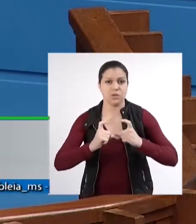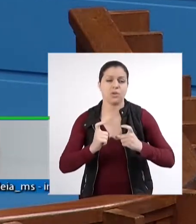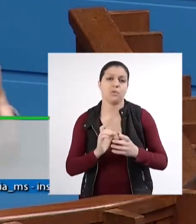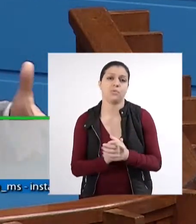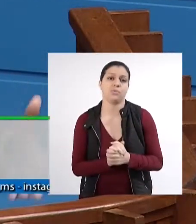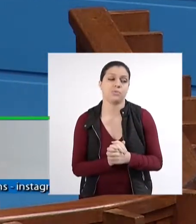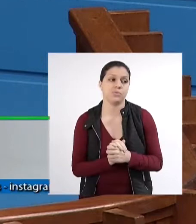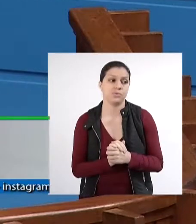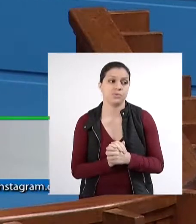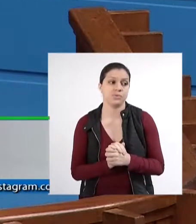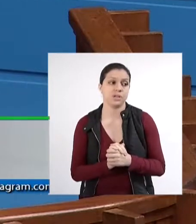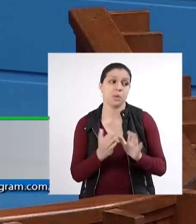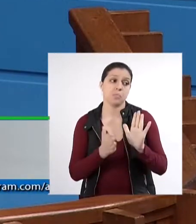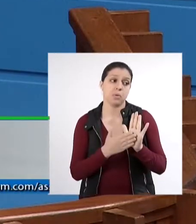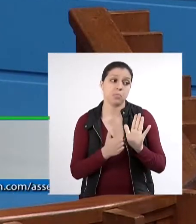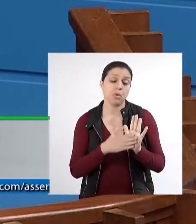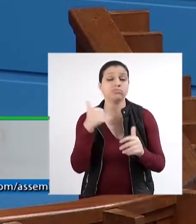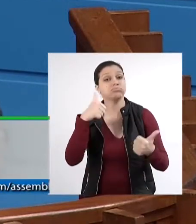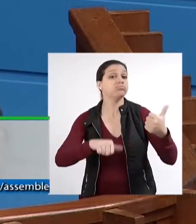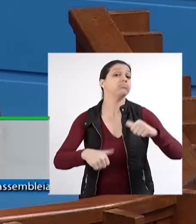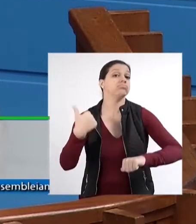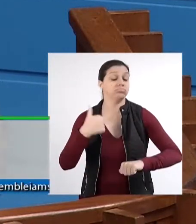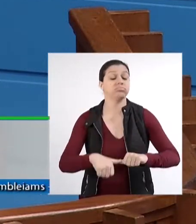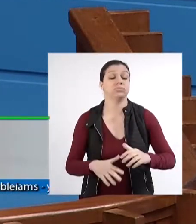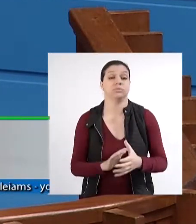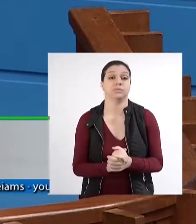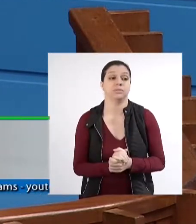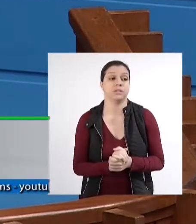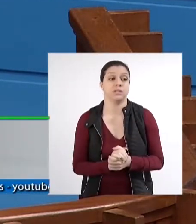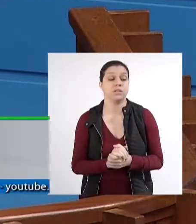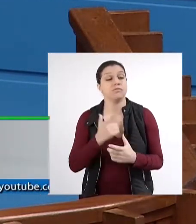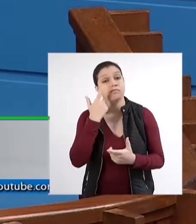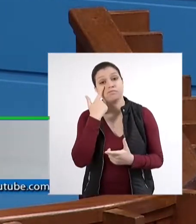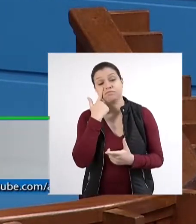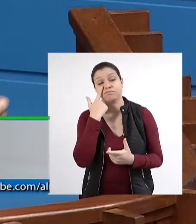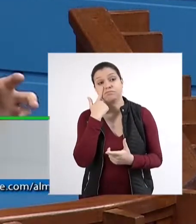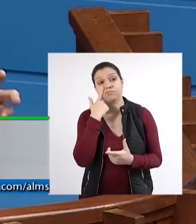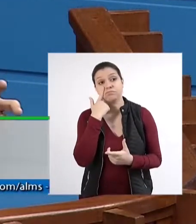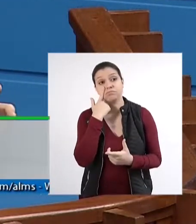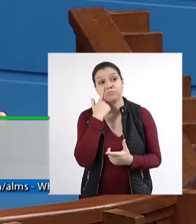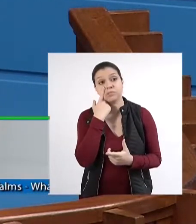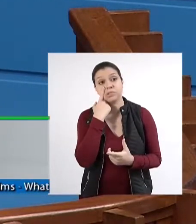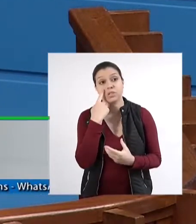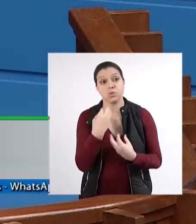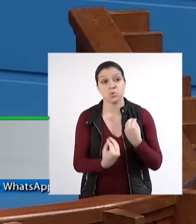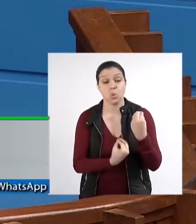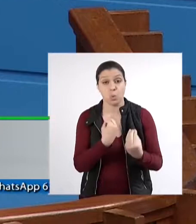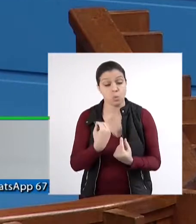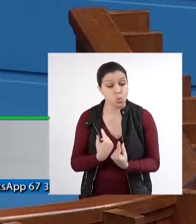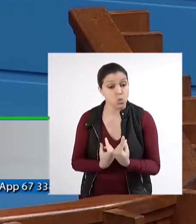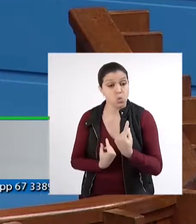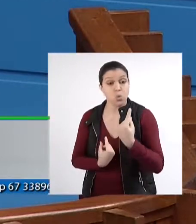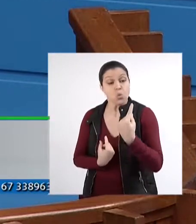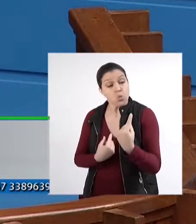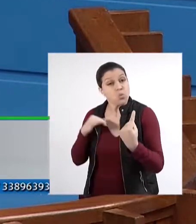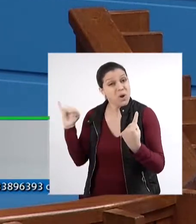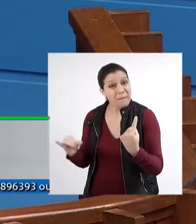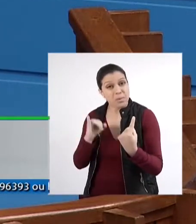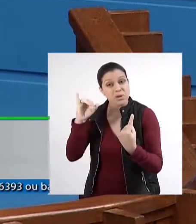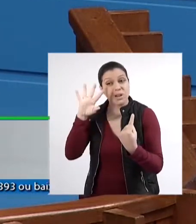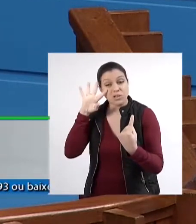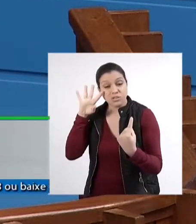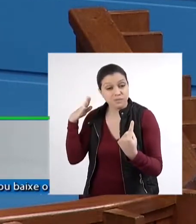que essa proposta fosse apresentada e pudéssemos chegar a uma ação importante para o nosso